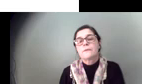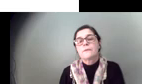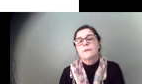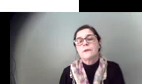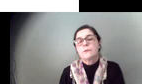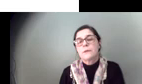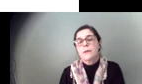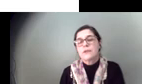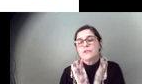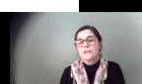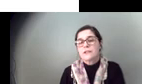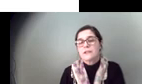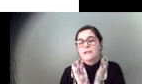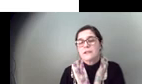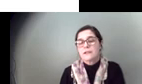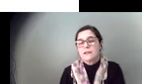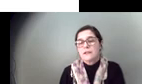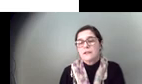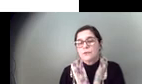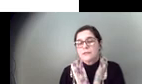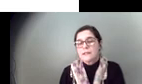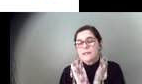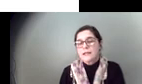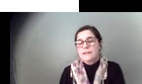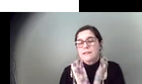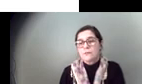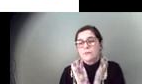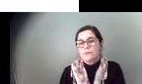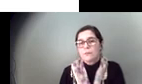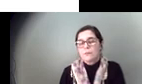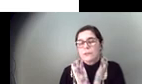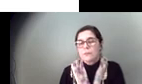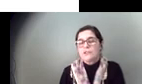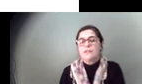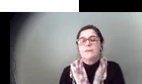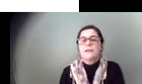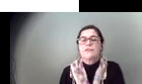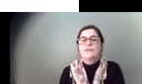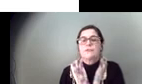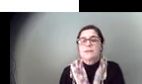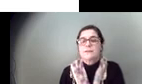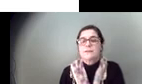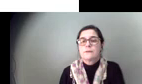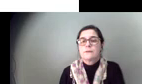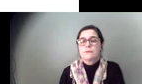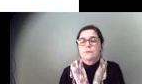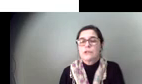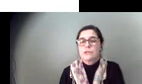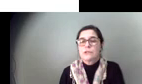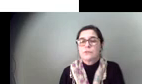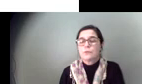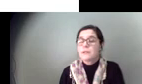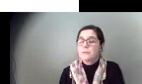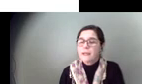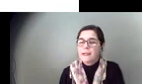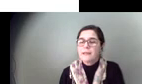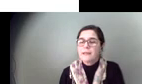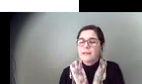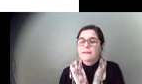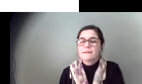imagem. É uma imagem que nos traz, né, imediatamente uma questão de